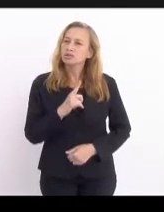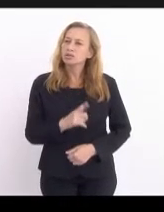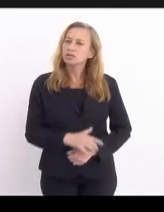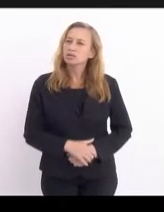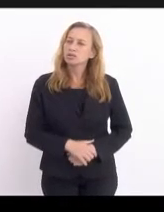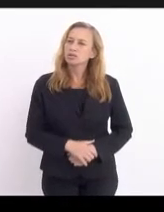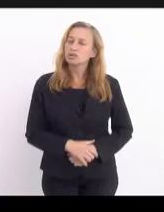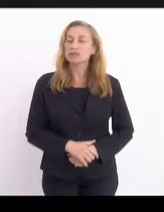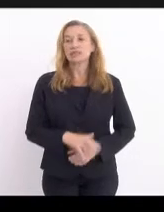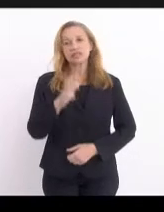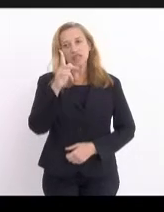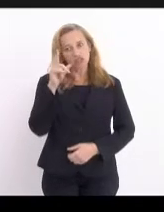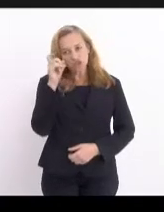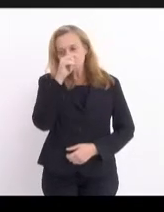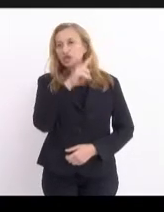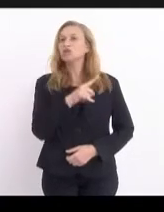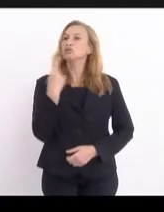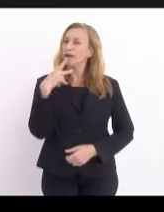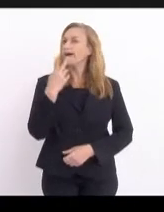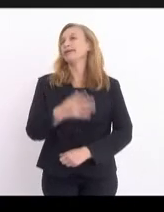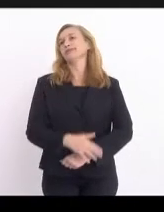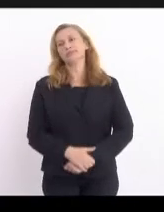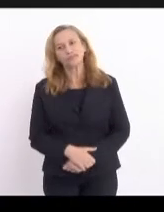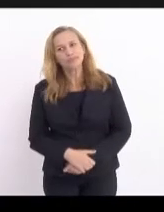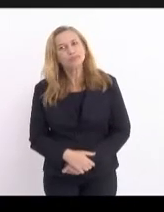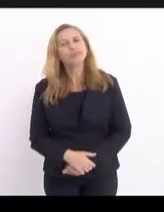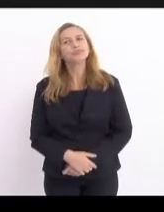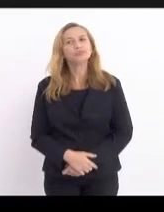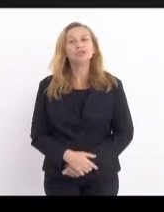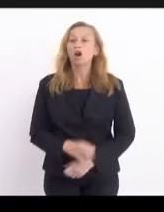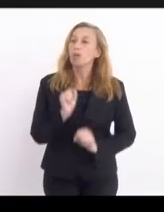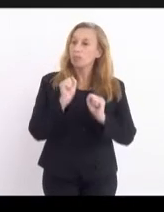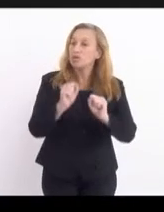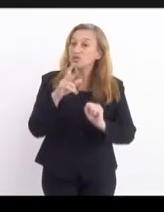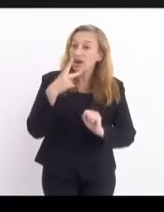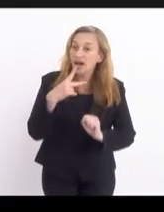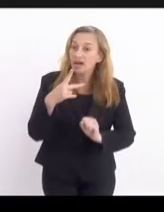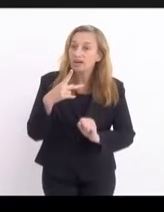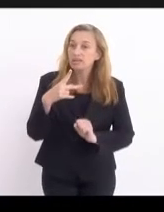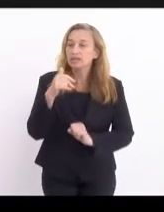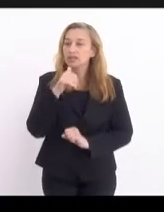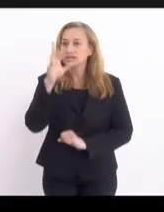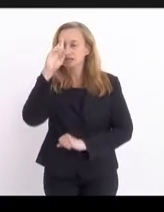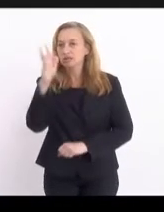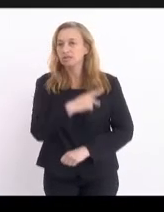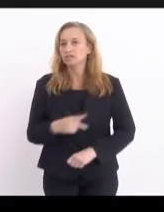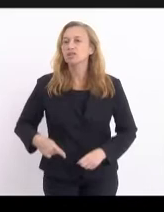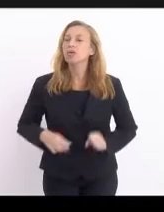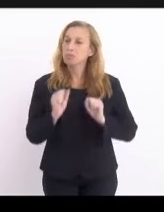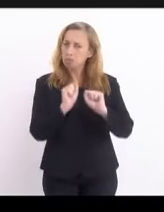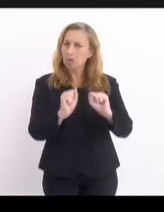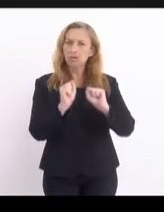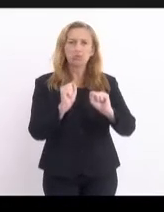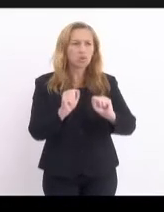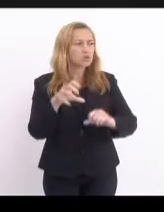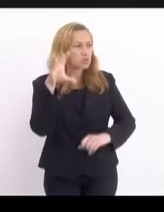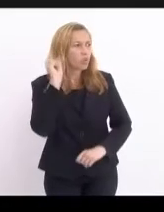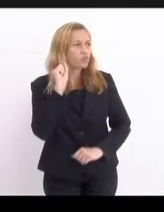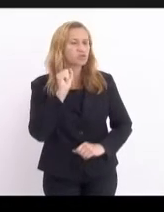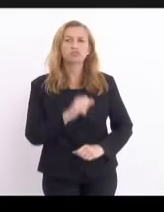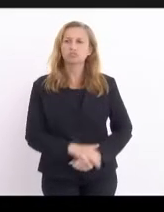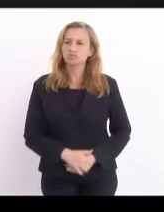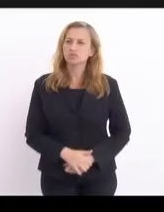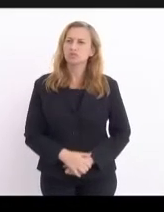Está difícil falar, hein? Posso falar, senhora presidente? Pode falar. Estou ouvindo. Está